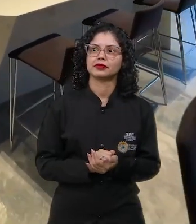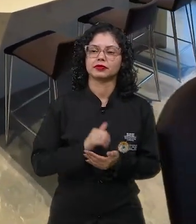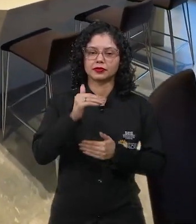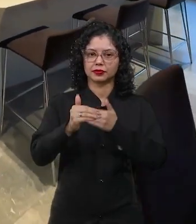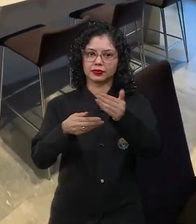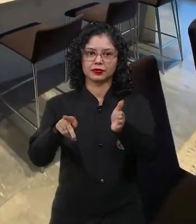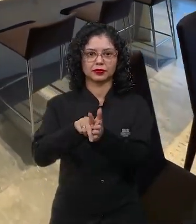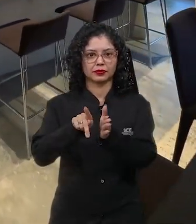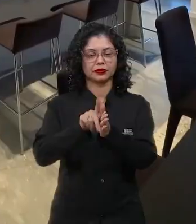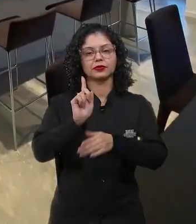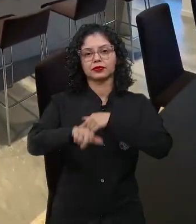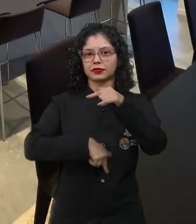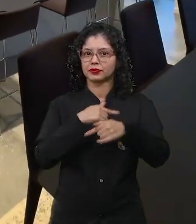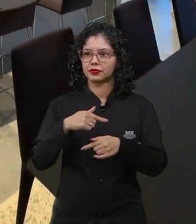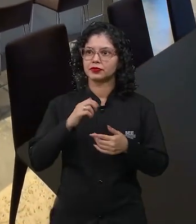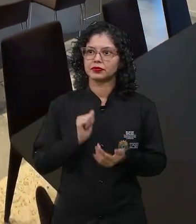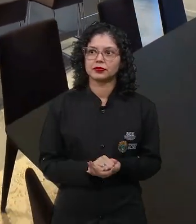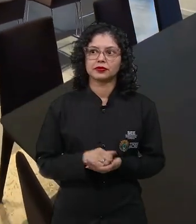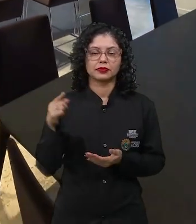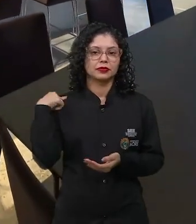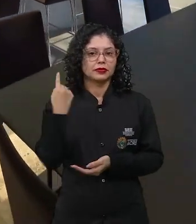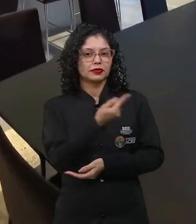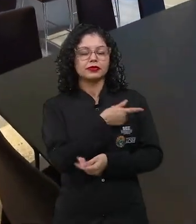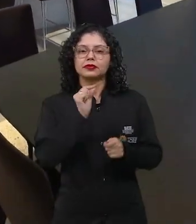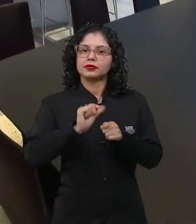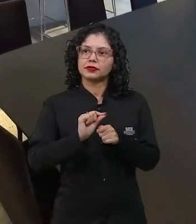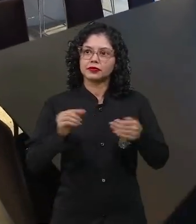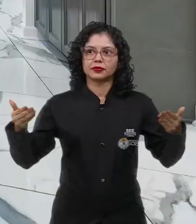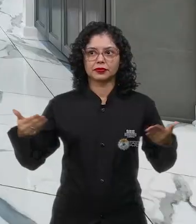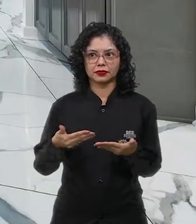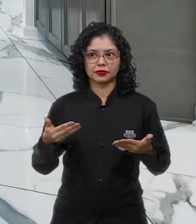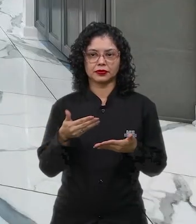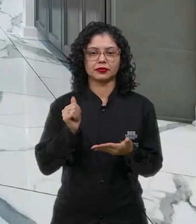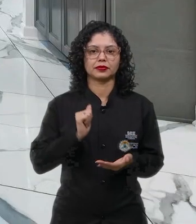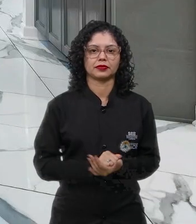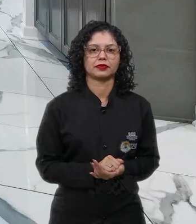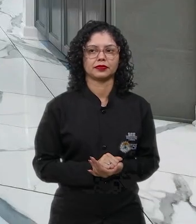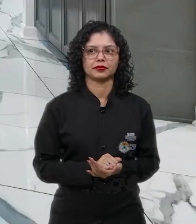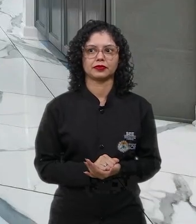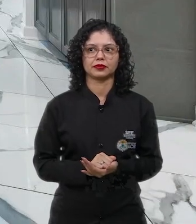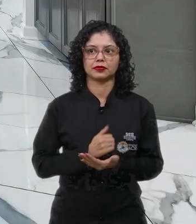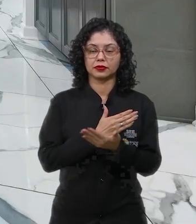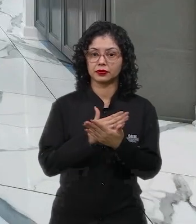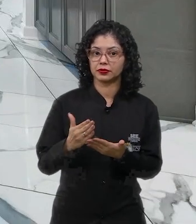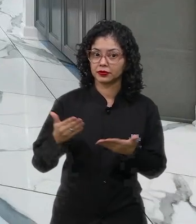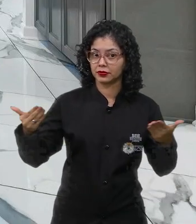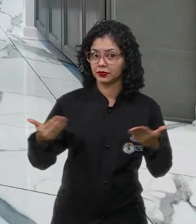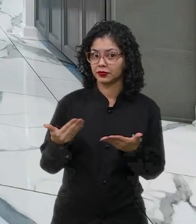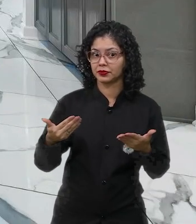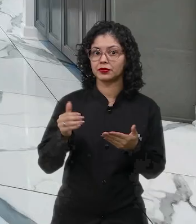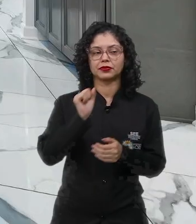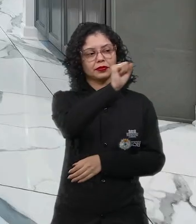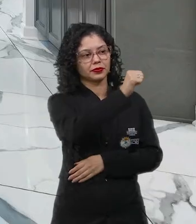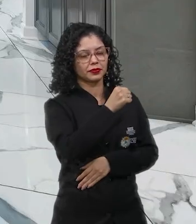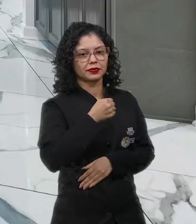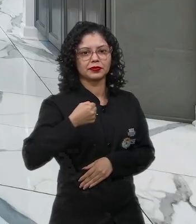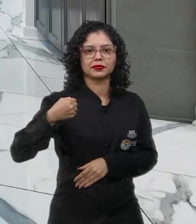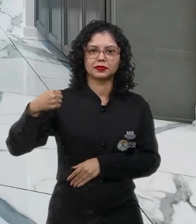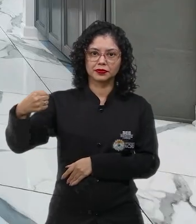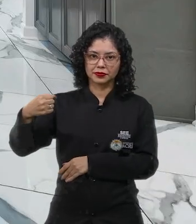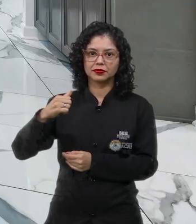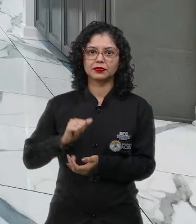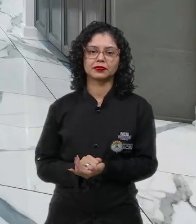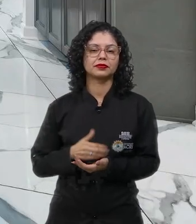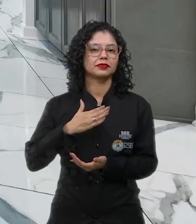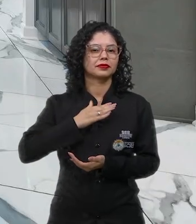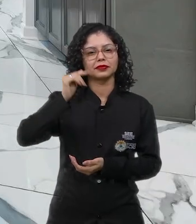pela casa. Então, é isso que a gente vai fazer hoje. Começando ali pela nossa geladeira. Né?